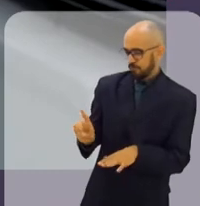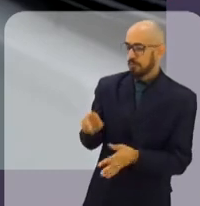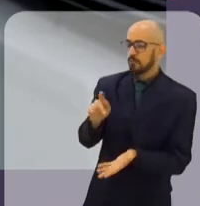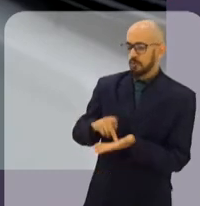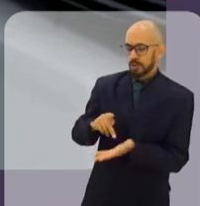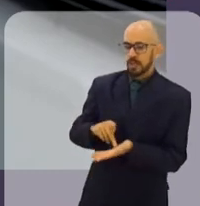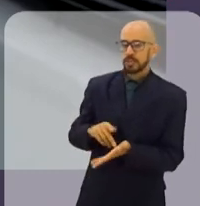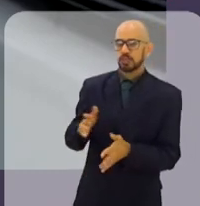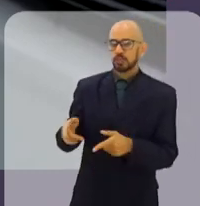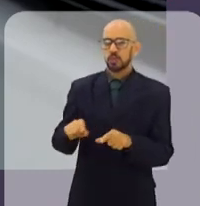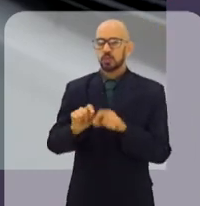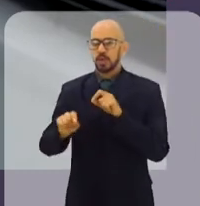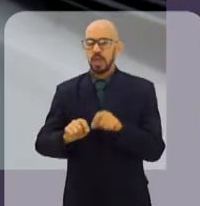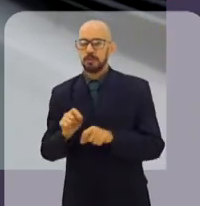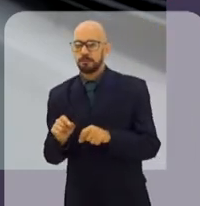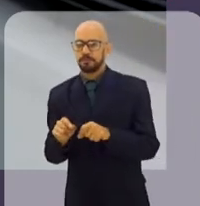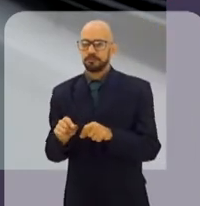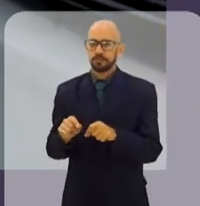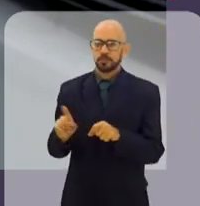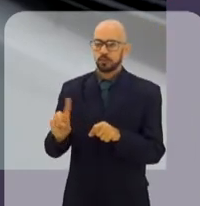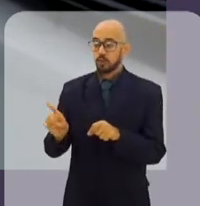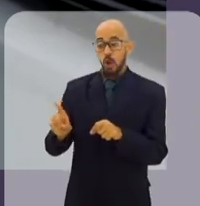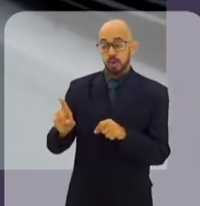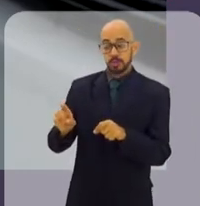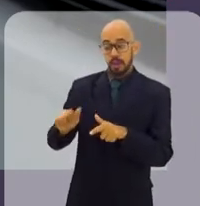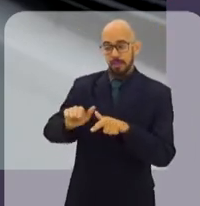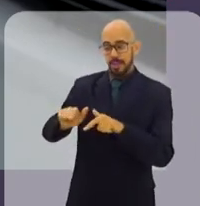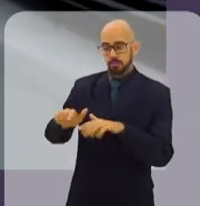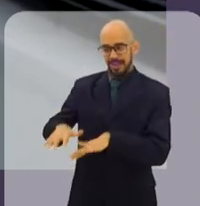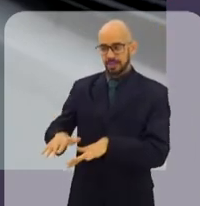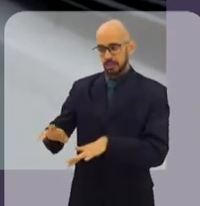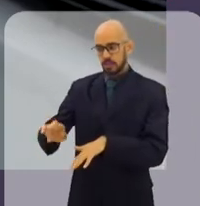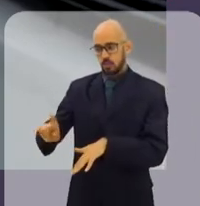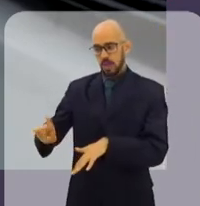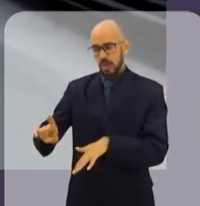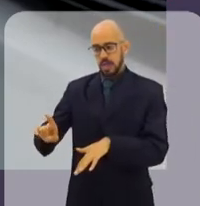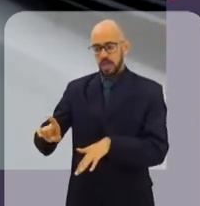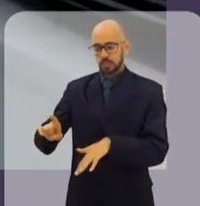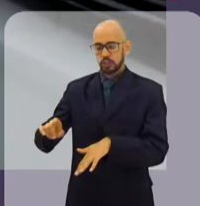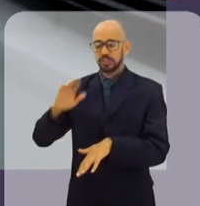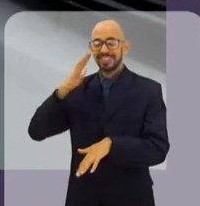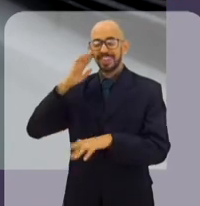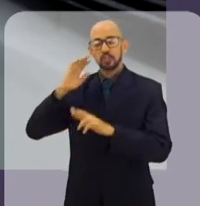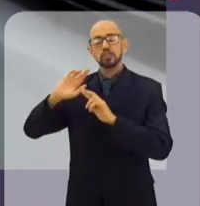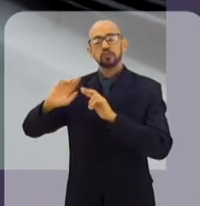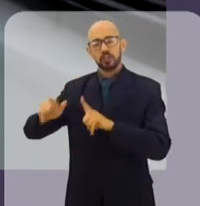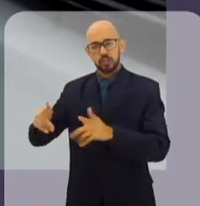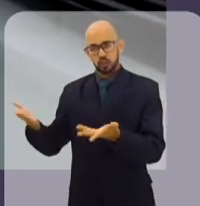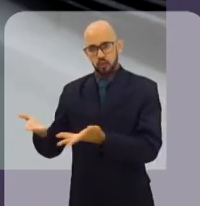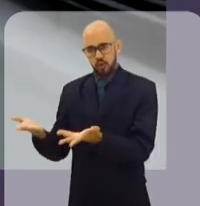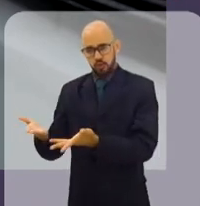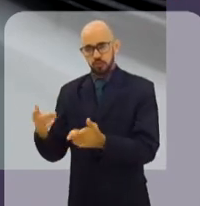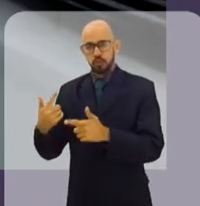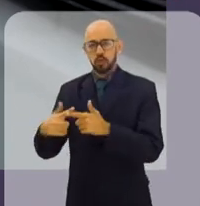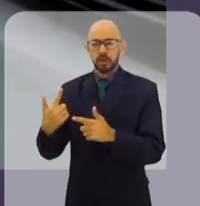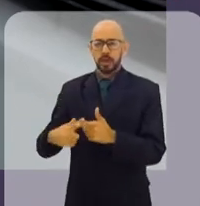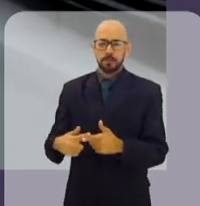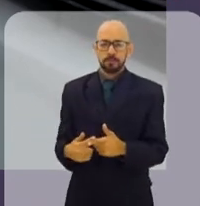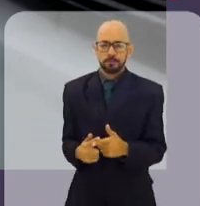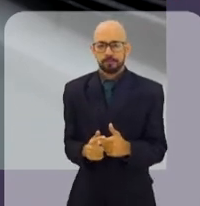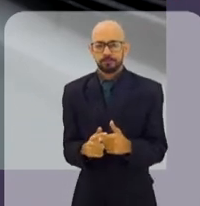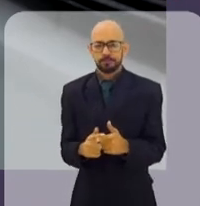Não. A gente não trabalha dessa forma. Assim, a gente não entende mais dessa forma. Até por conta de